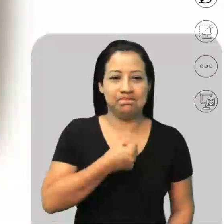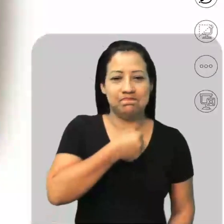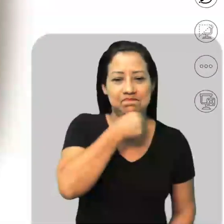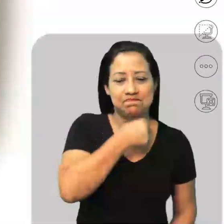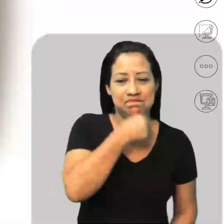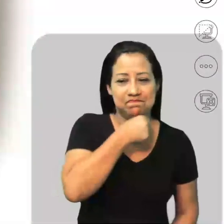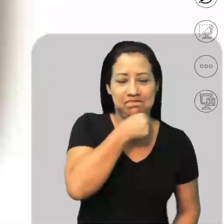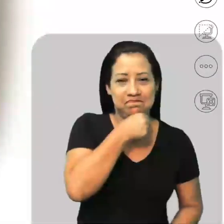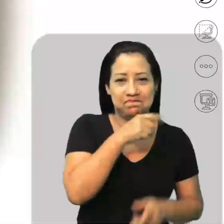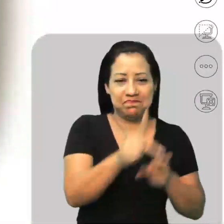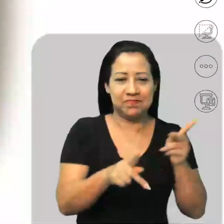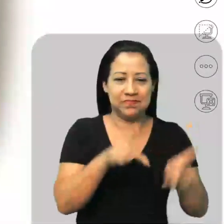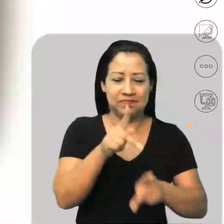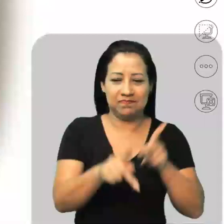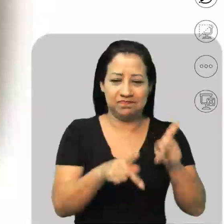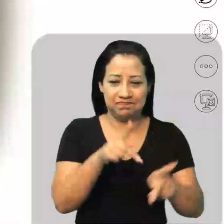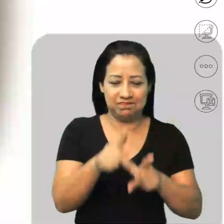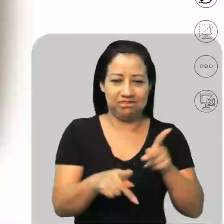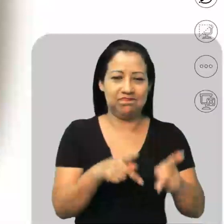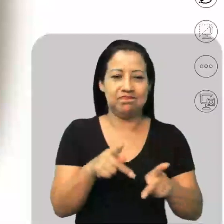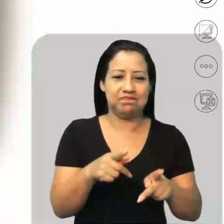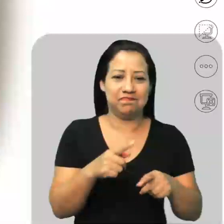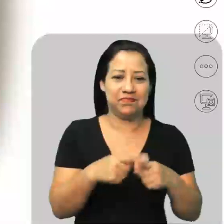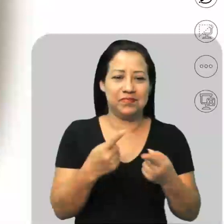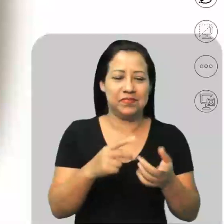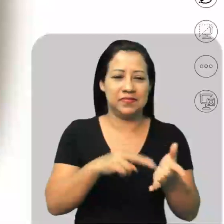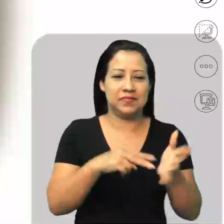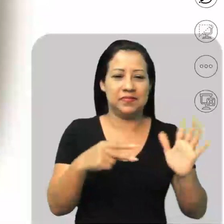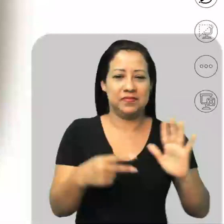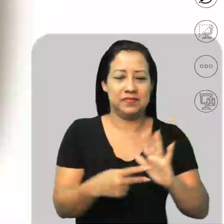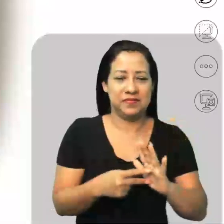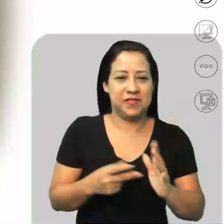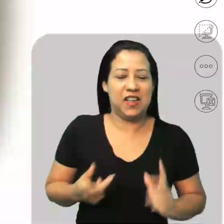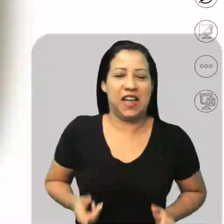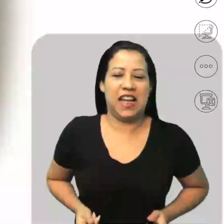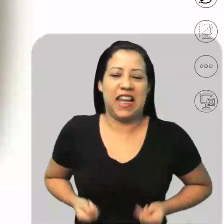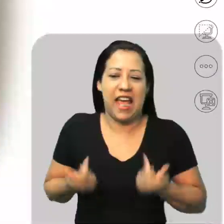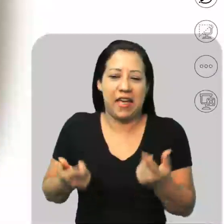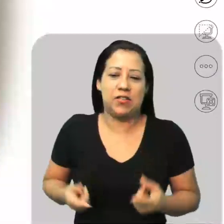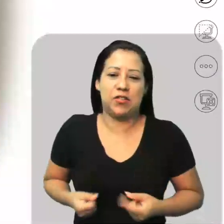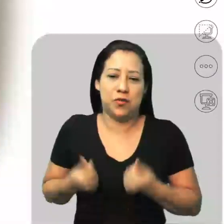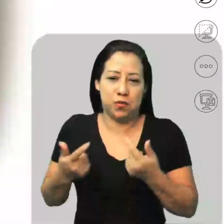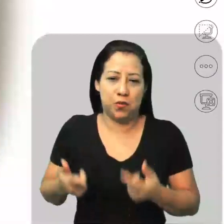país, representa a elevação dos gastos de previdência pública, pois